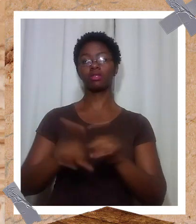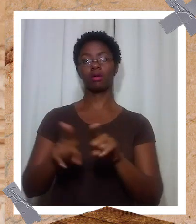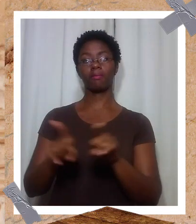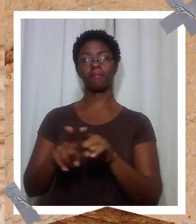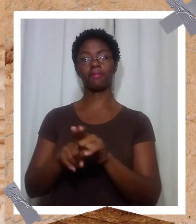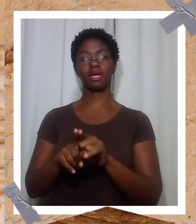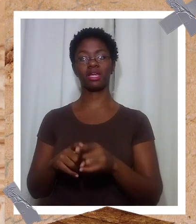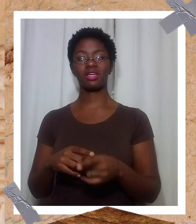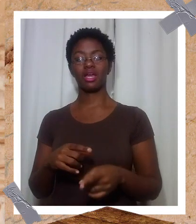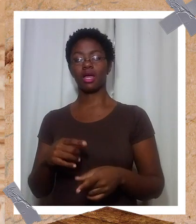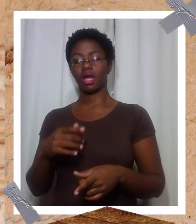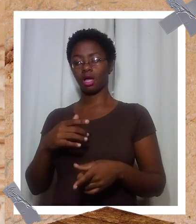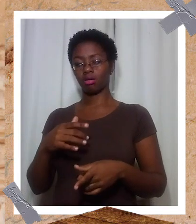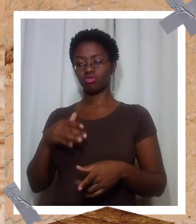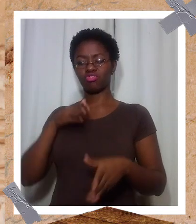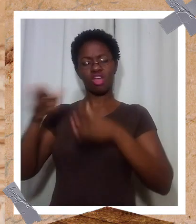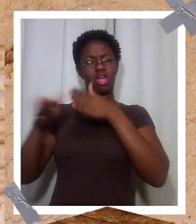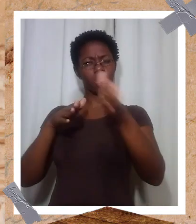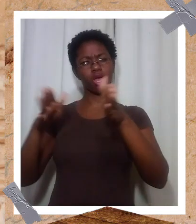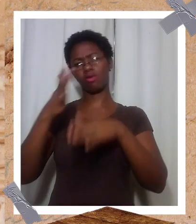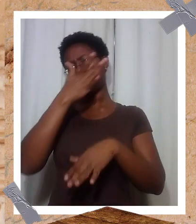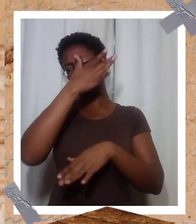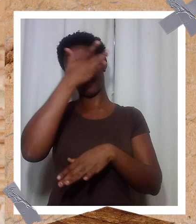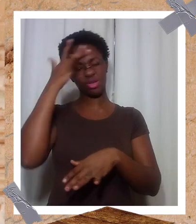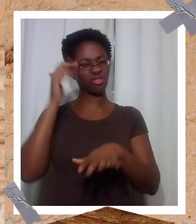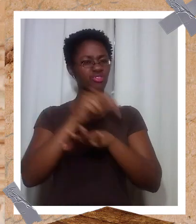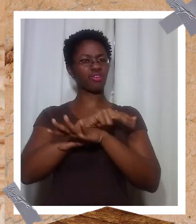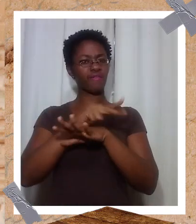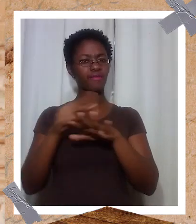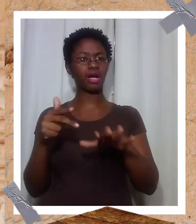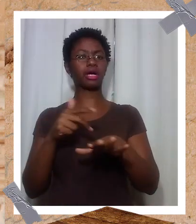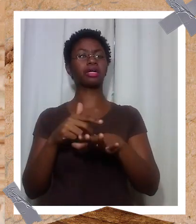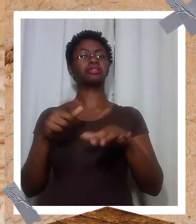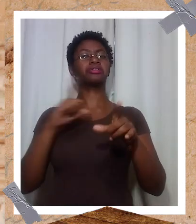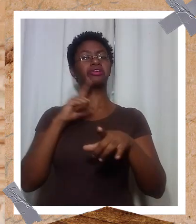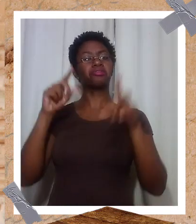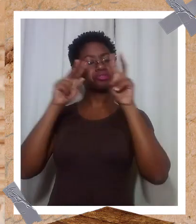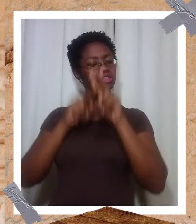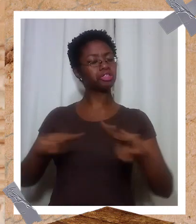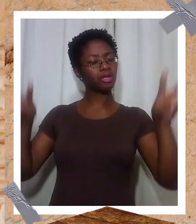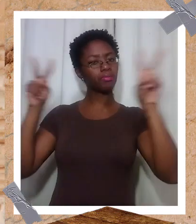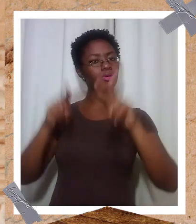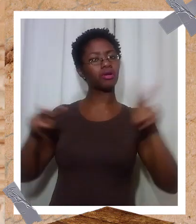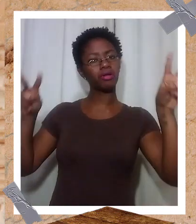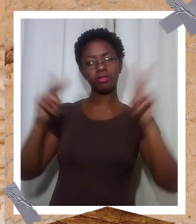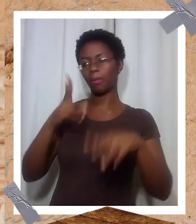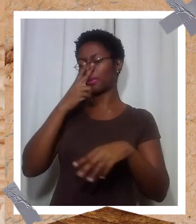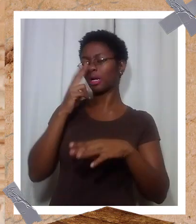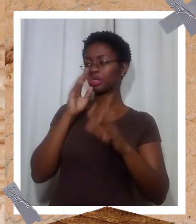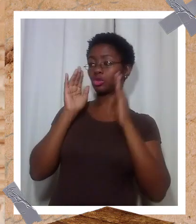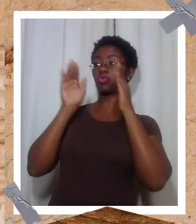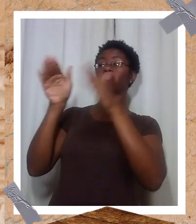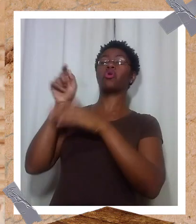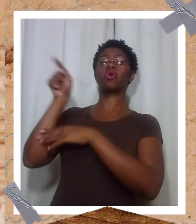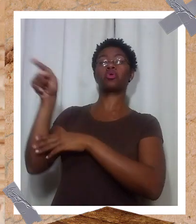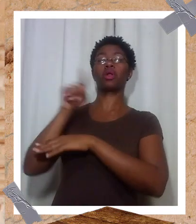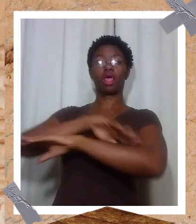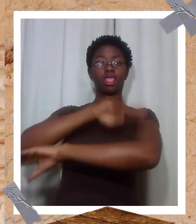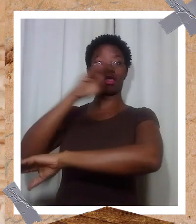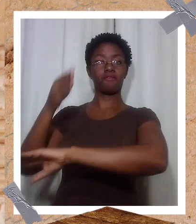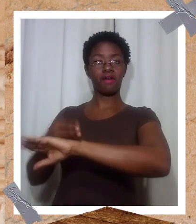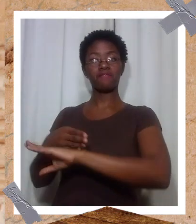ali vieram, digamos, muitas pessoas e teve uma certa visibilidade, certo holoforte ali dentro dos complexos da PEN e complexo